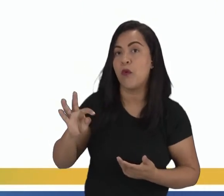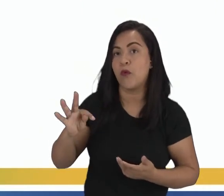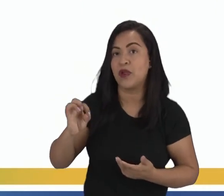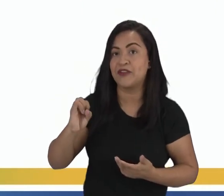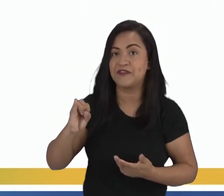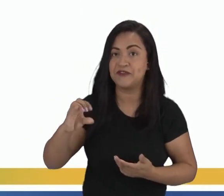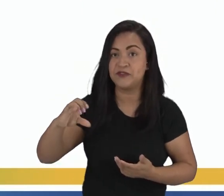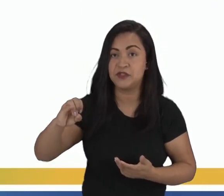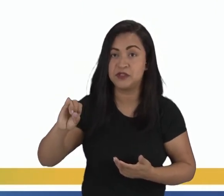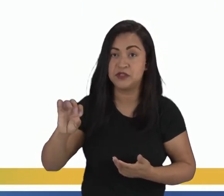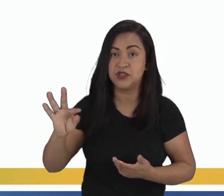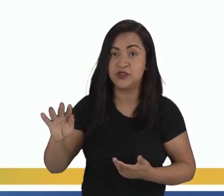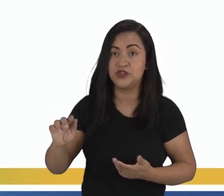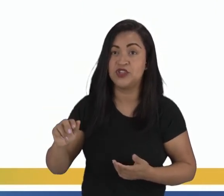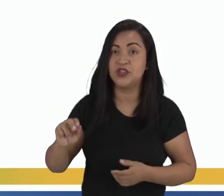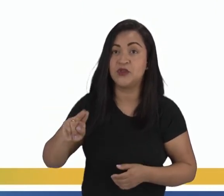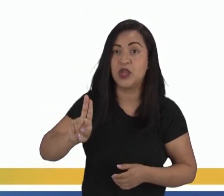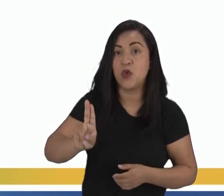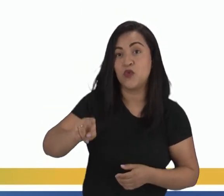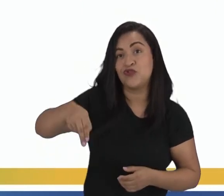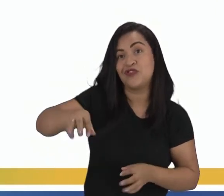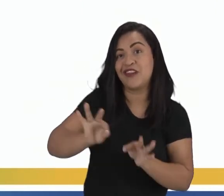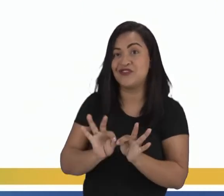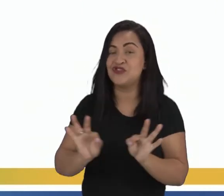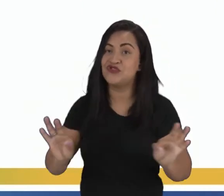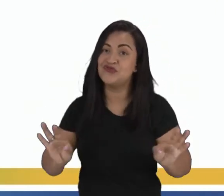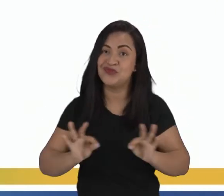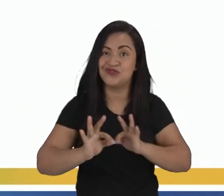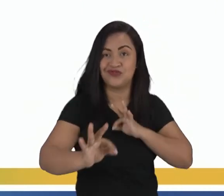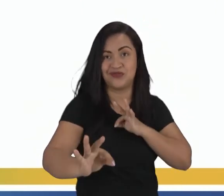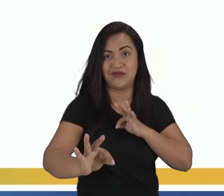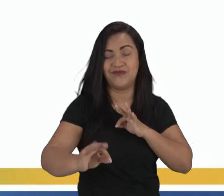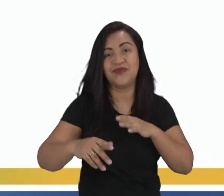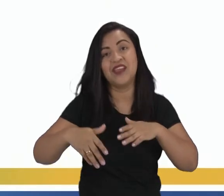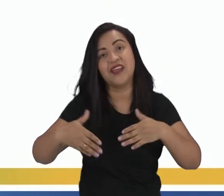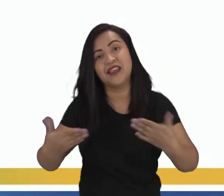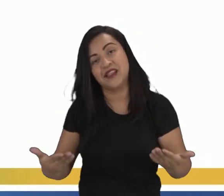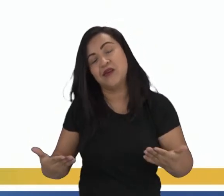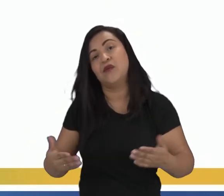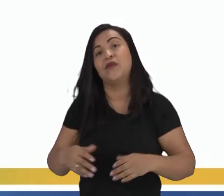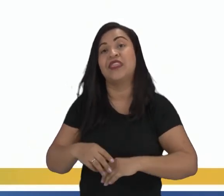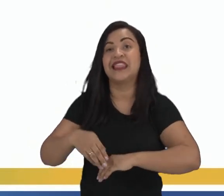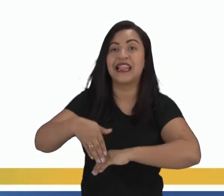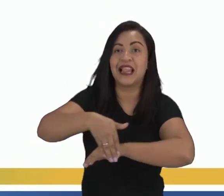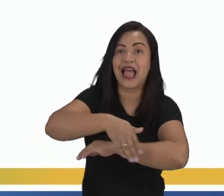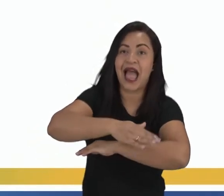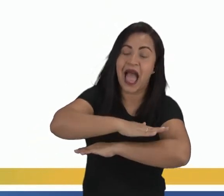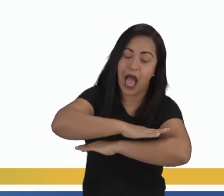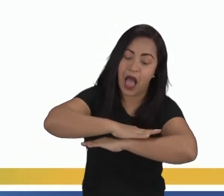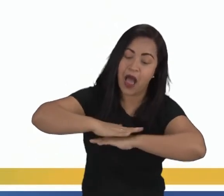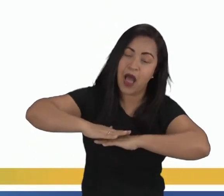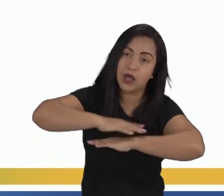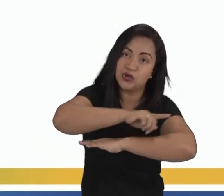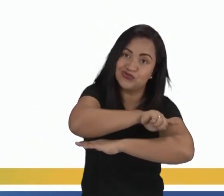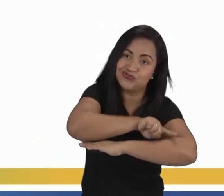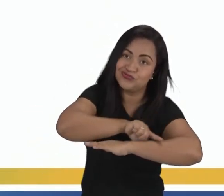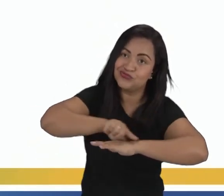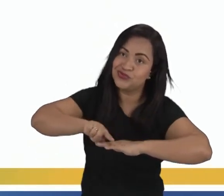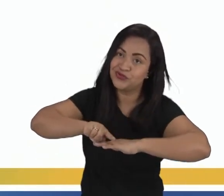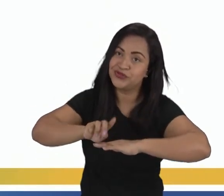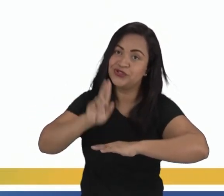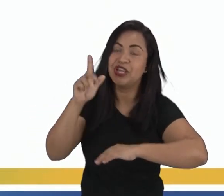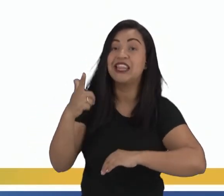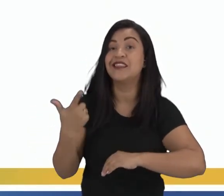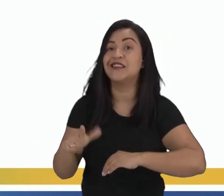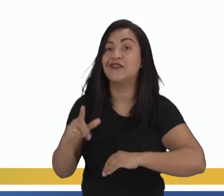E quanto maior esse coeficiente, mais rugoso é a superfície então maior será a força de atrito